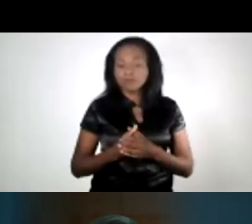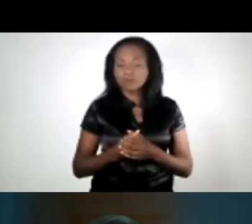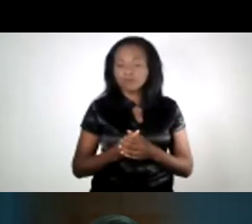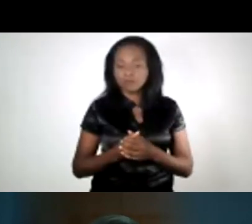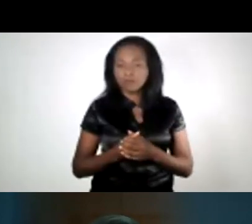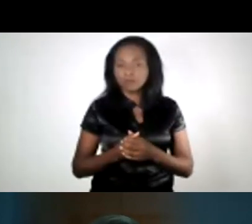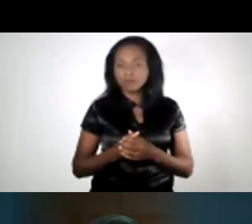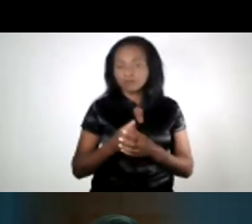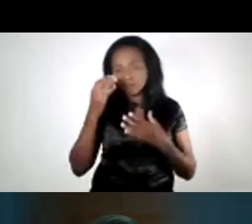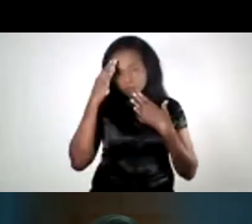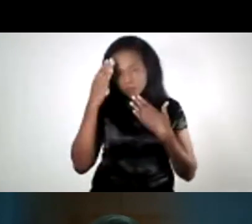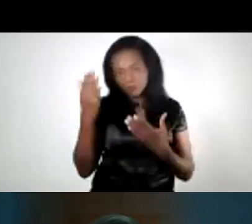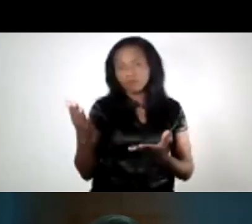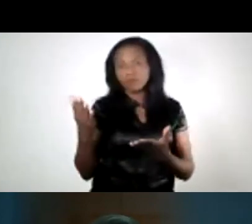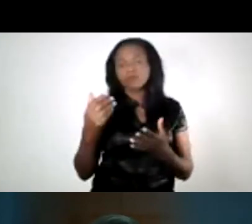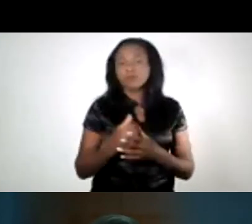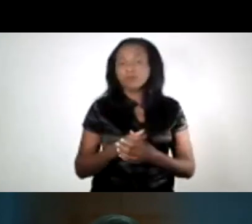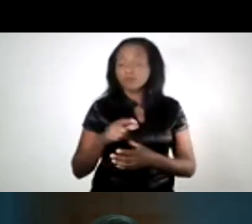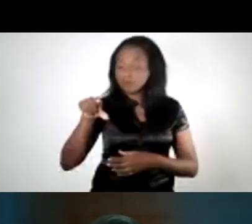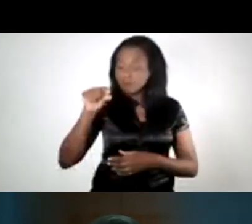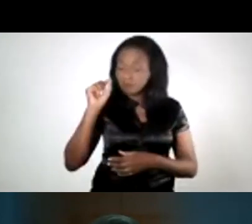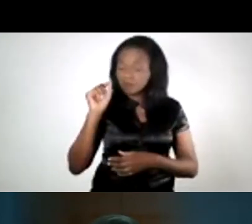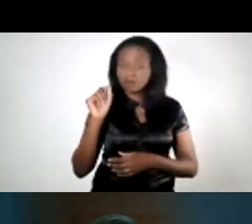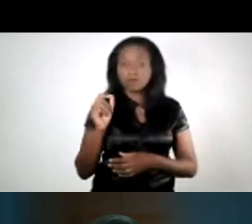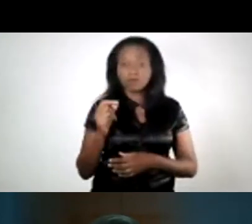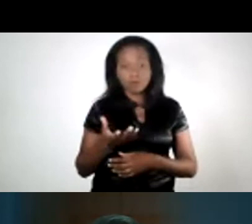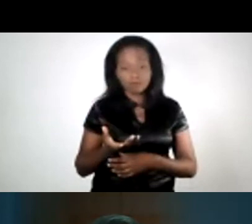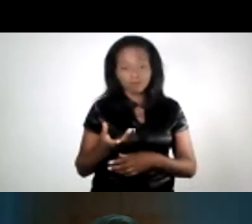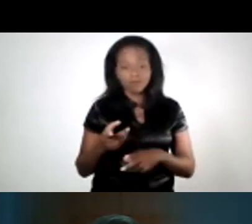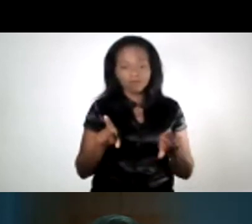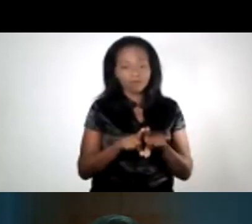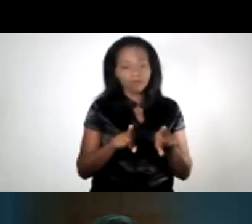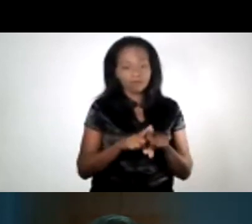e agradeço pela escolha também. Eu acho que